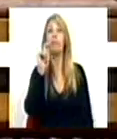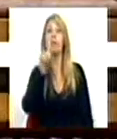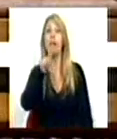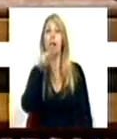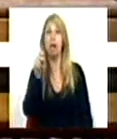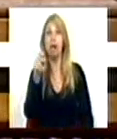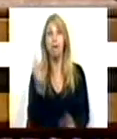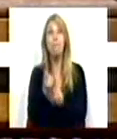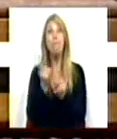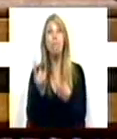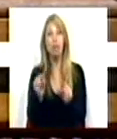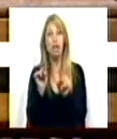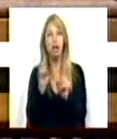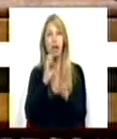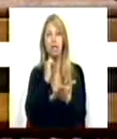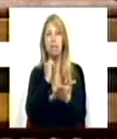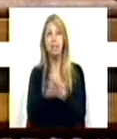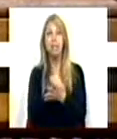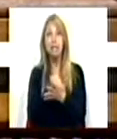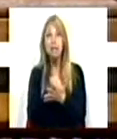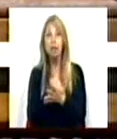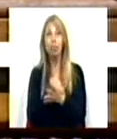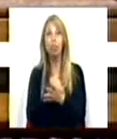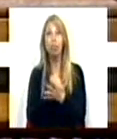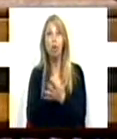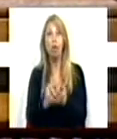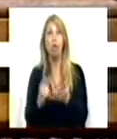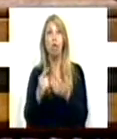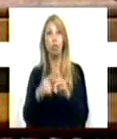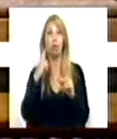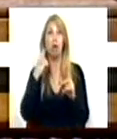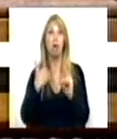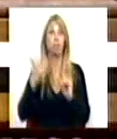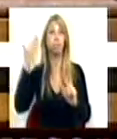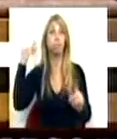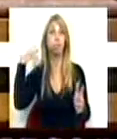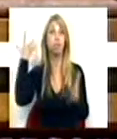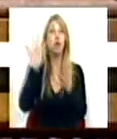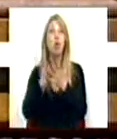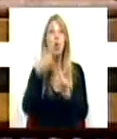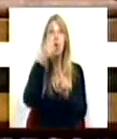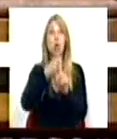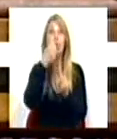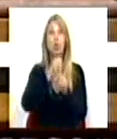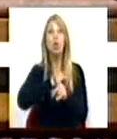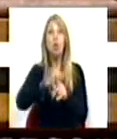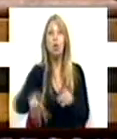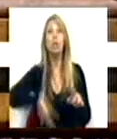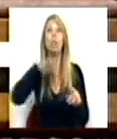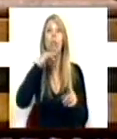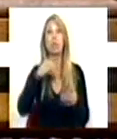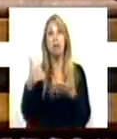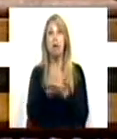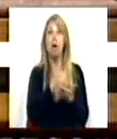um símbolo de uma longa luta contra a poluição de recursos hídricos, de muitas e muitas